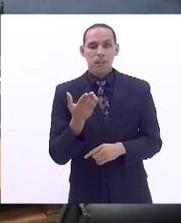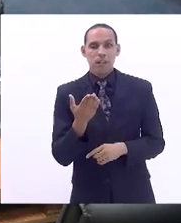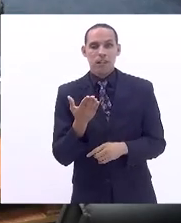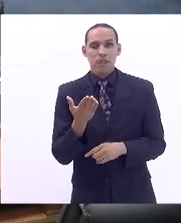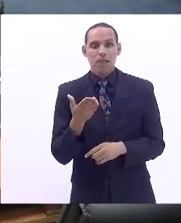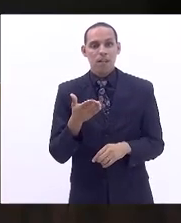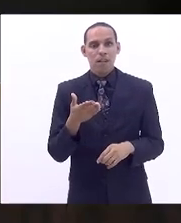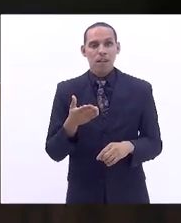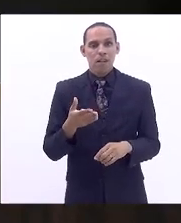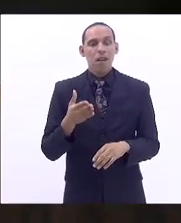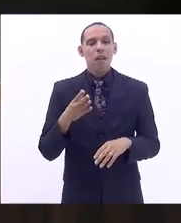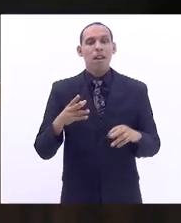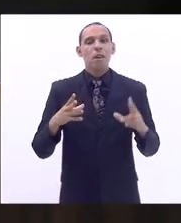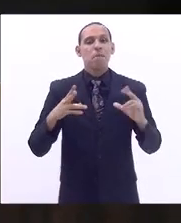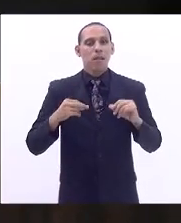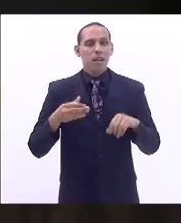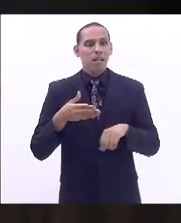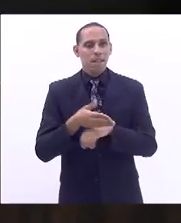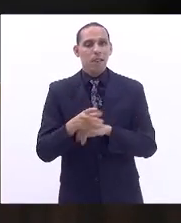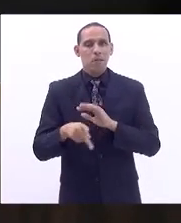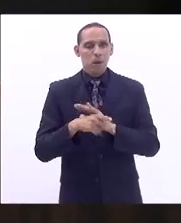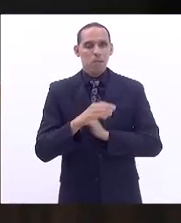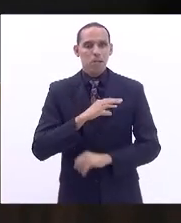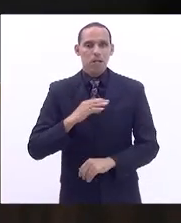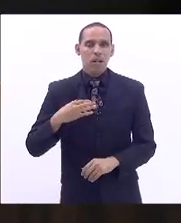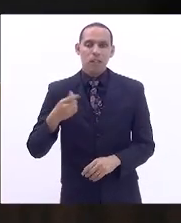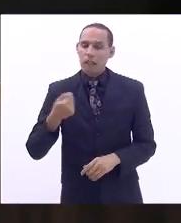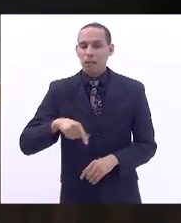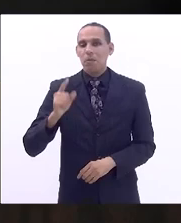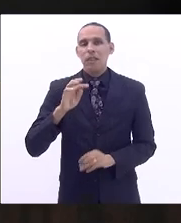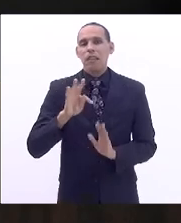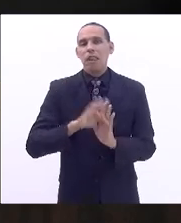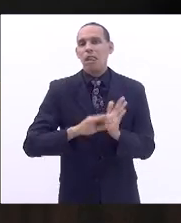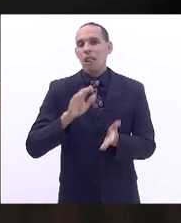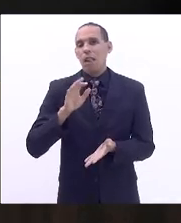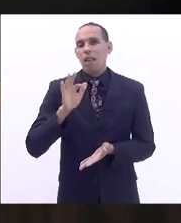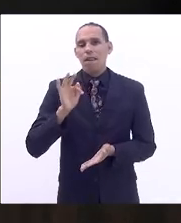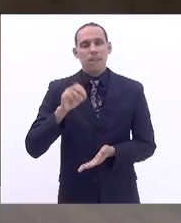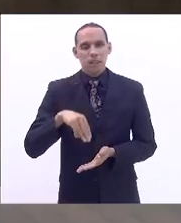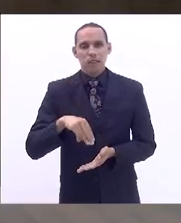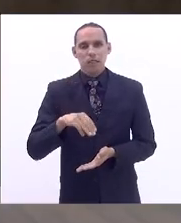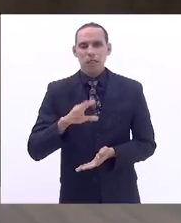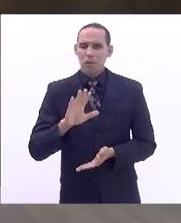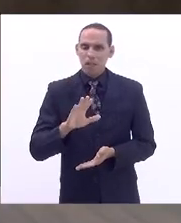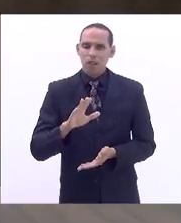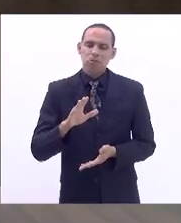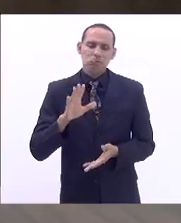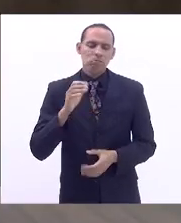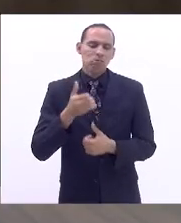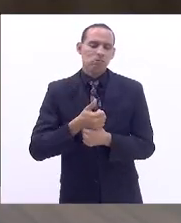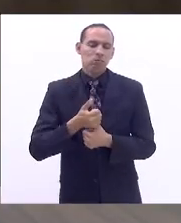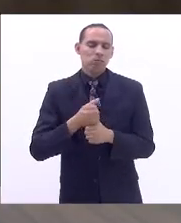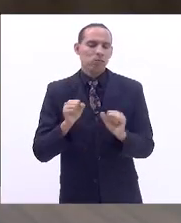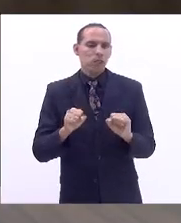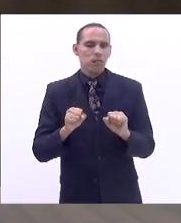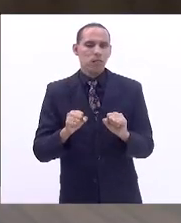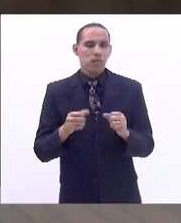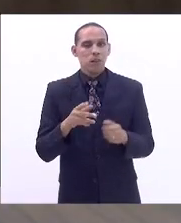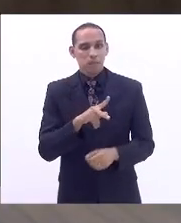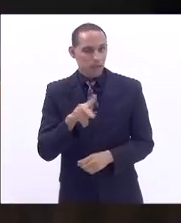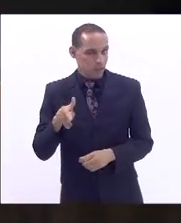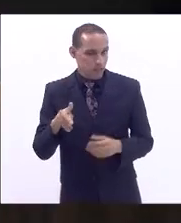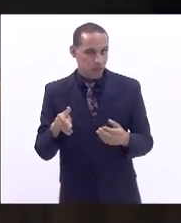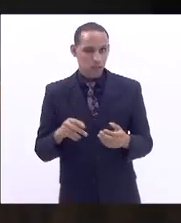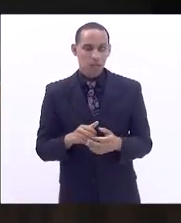entrou no mérito das comissões não precisa ser com forma final é só é só colocar mais ou menos pode concluir substitutivo precisar uma